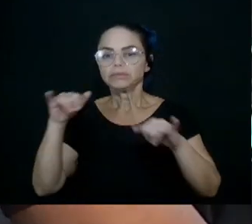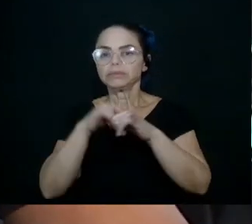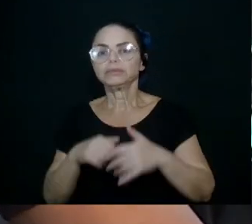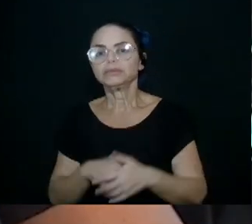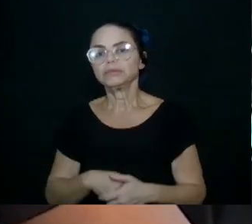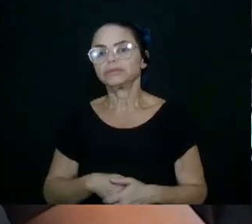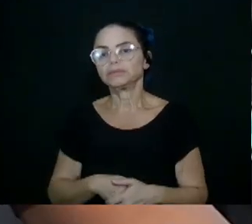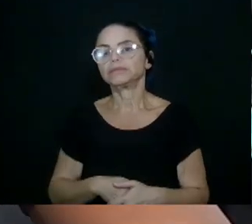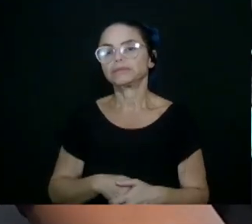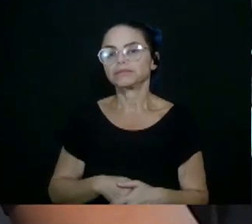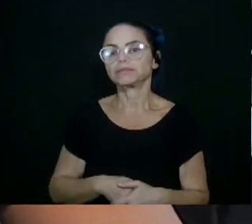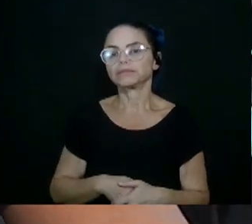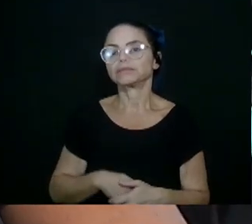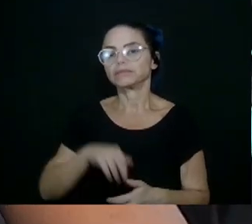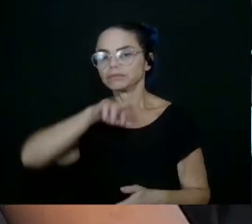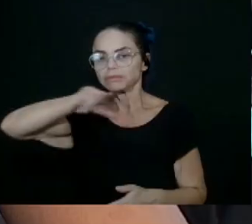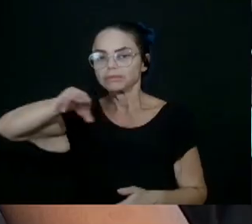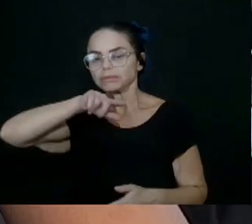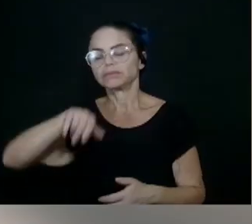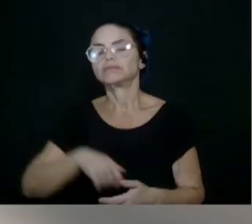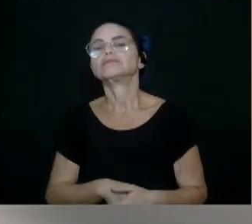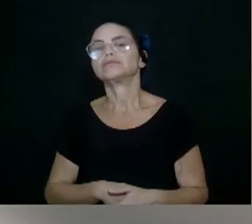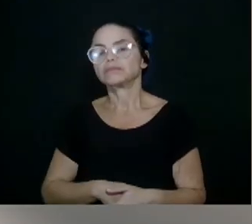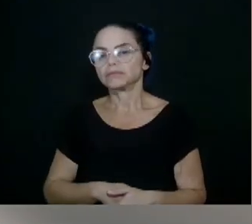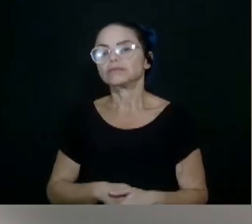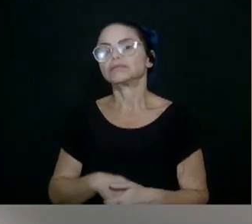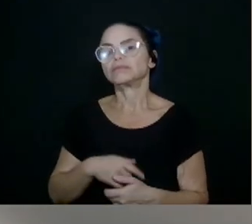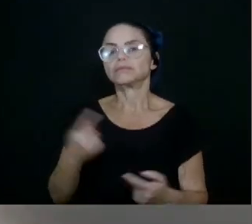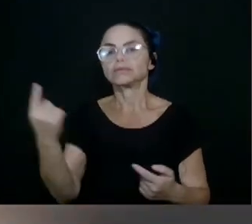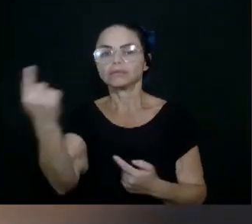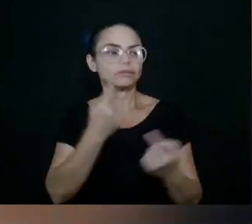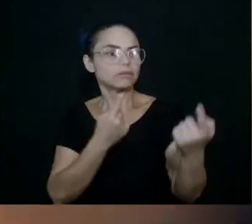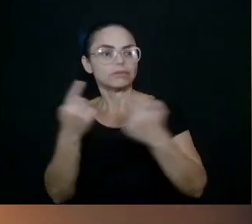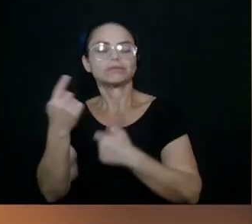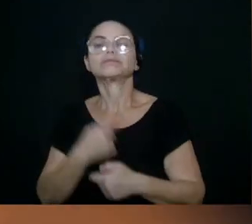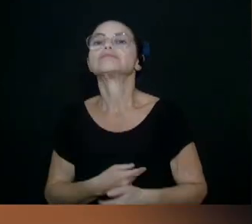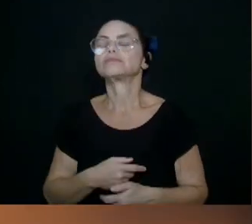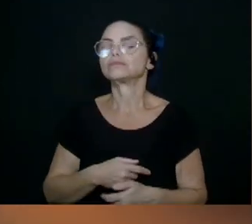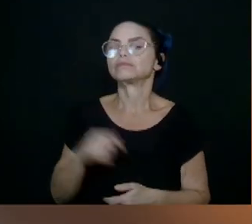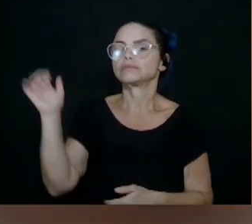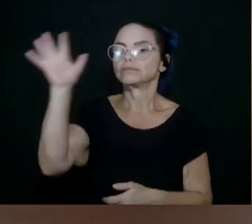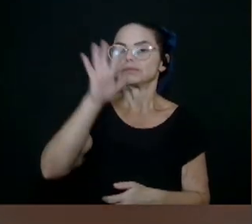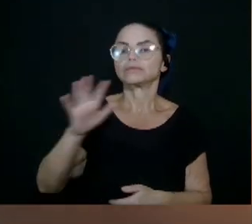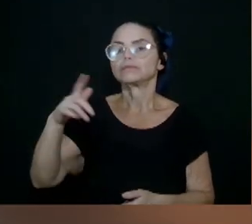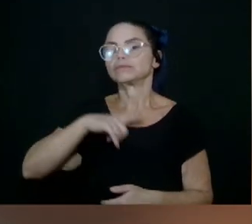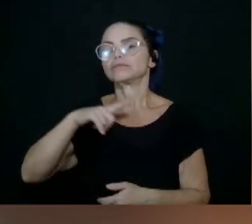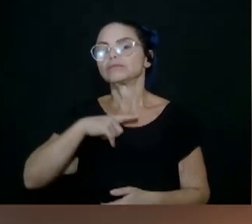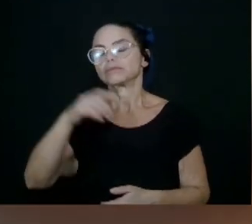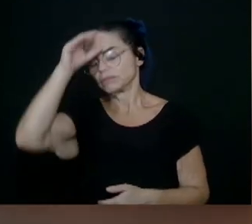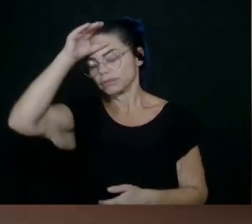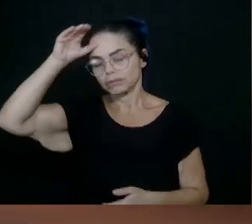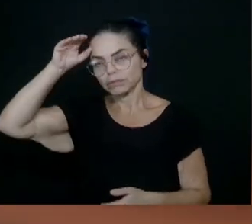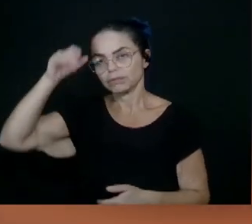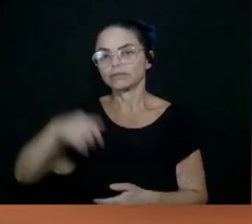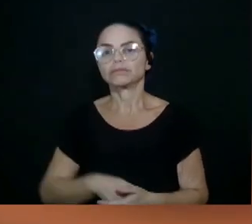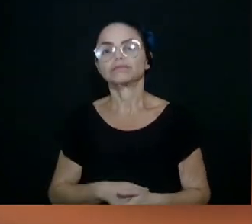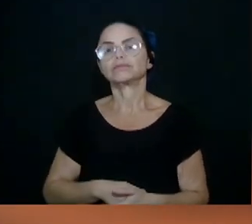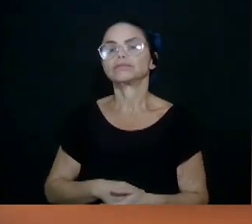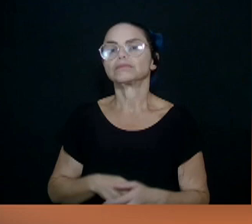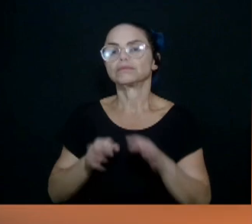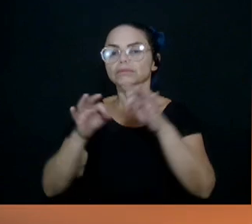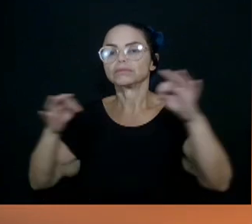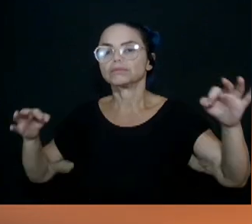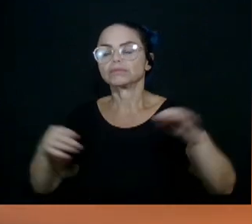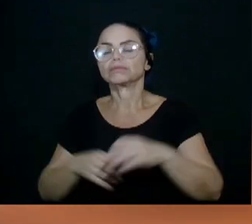essa diferenciação de serviço. Vem pessoas de outras regiões para cá? Vem. A gente tem clientes de longe, eu tenho cliente de